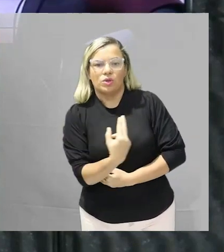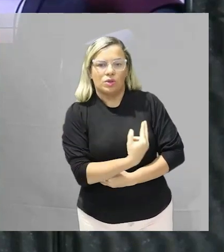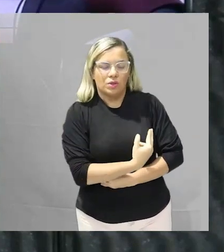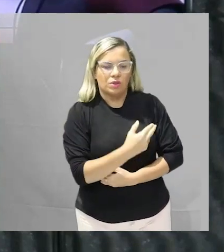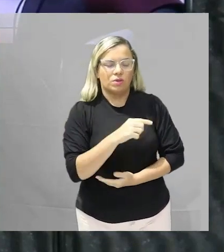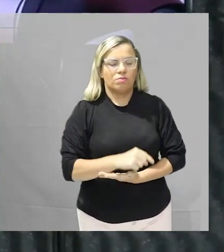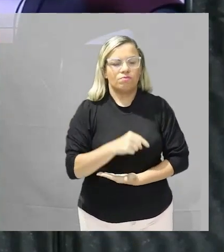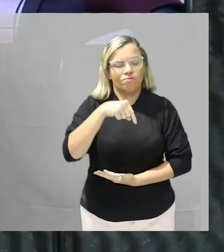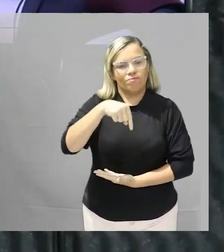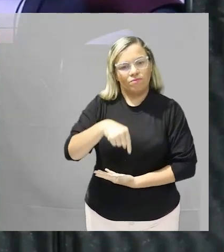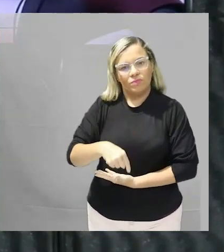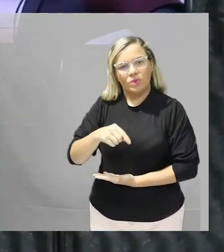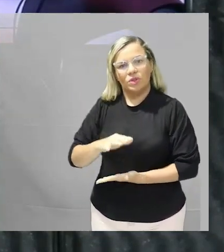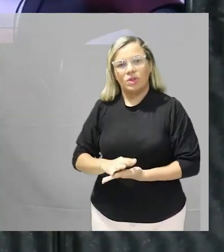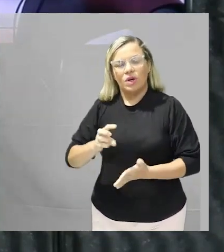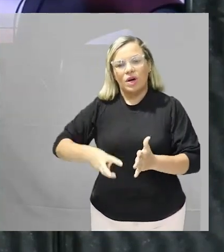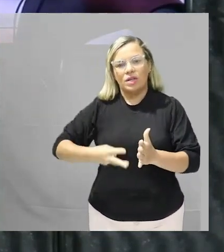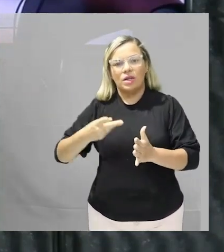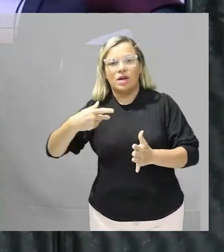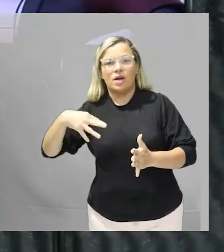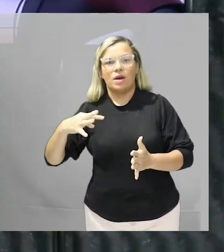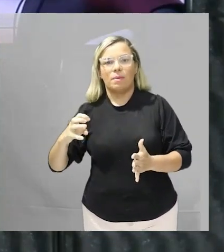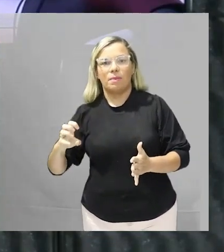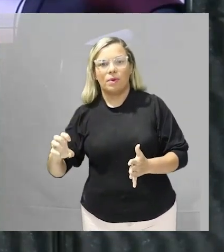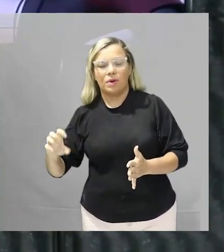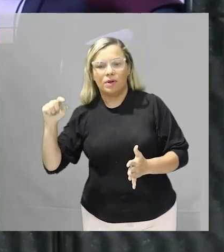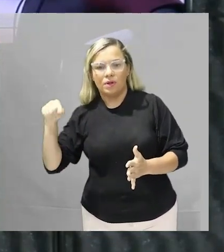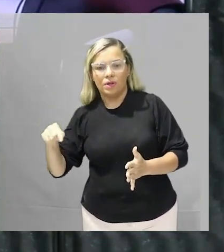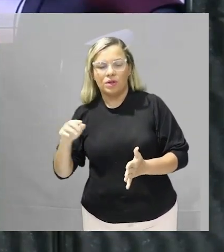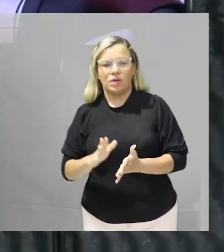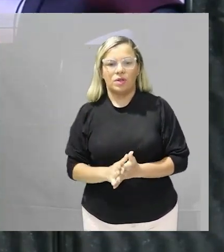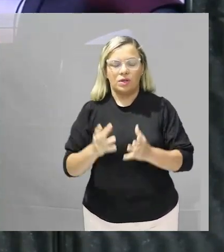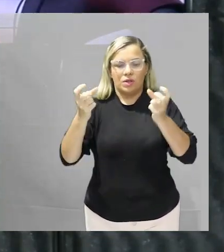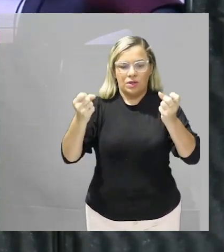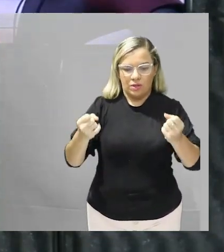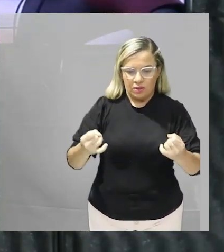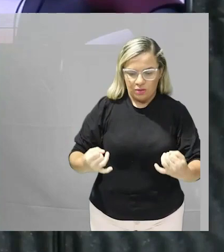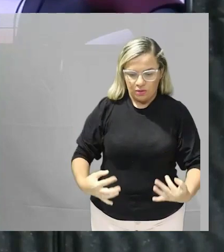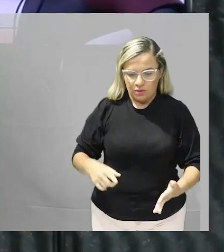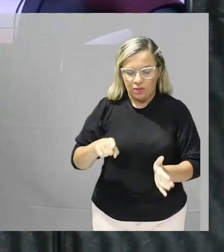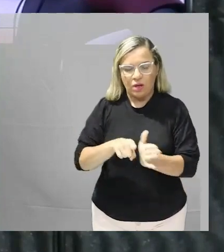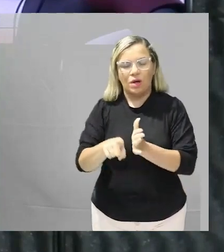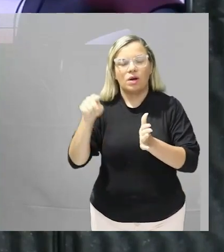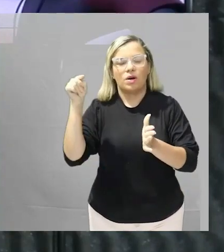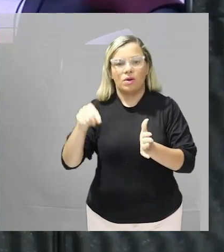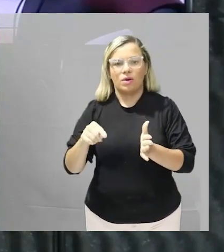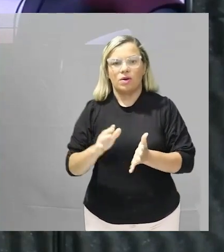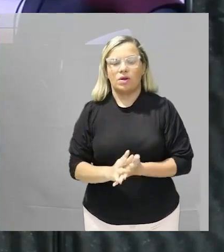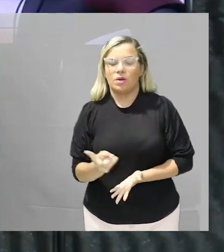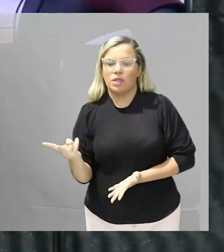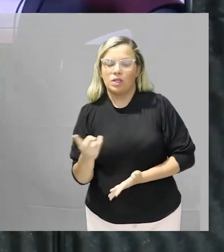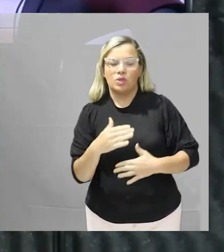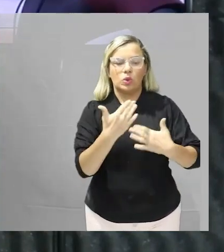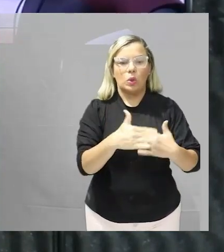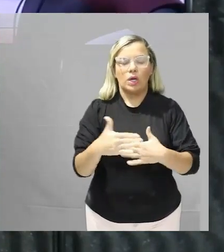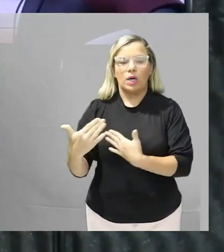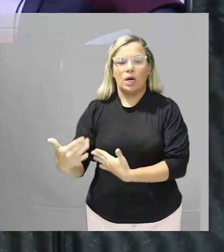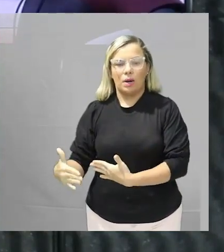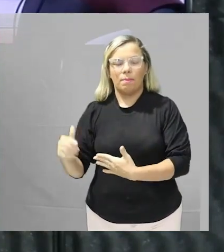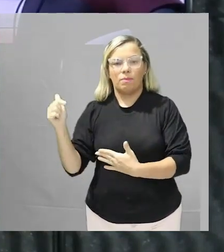né com a terceira parte de comentários a respeito das questões né desses dois exames